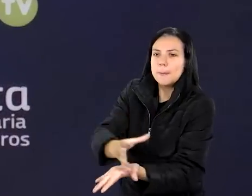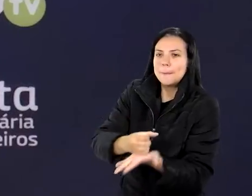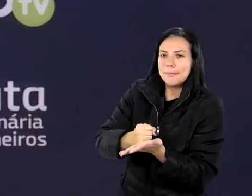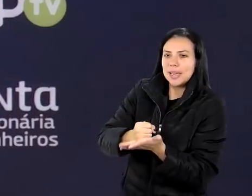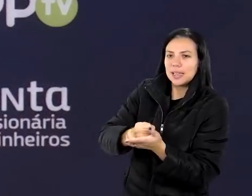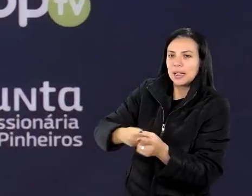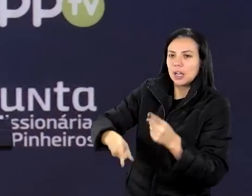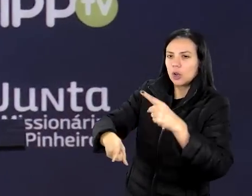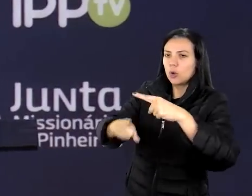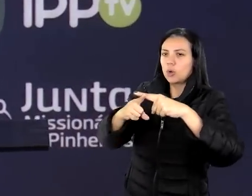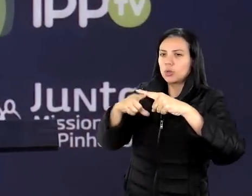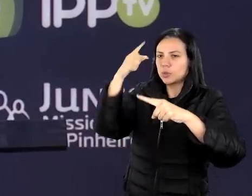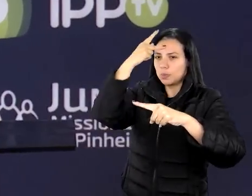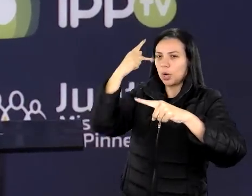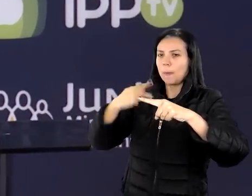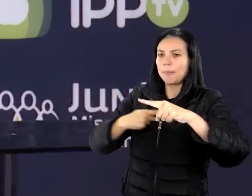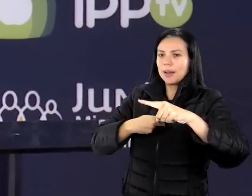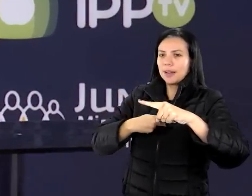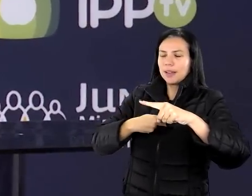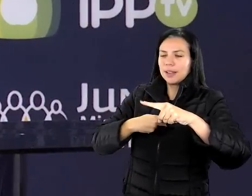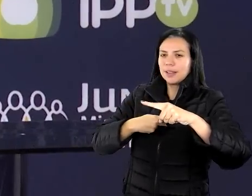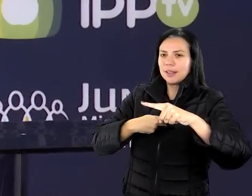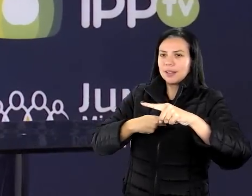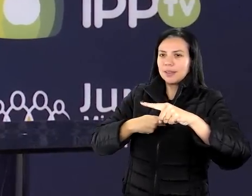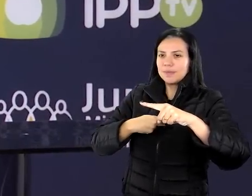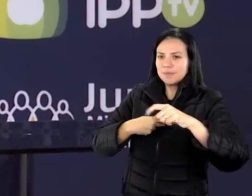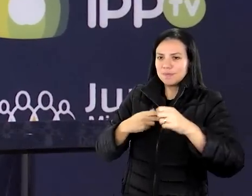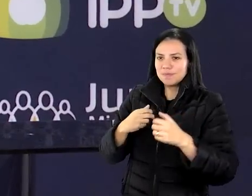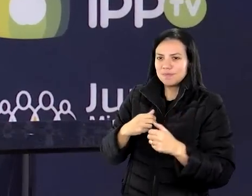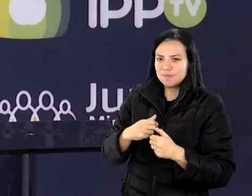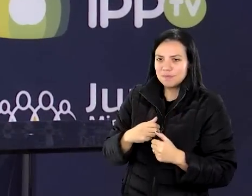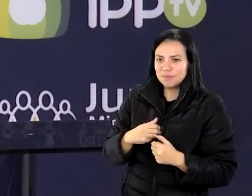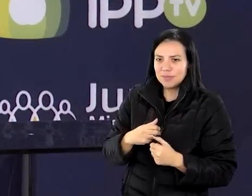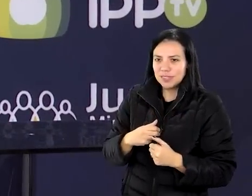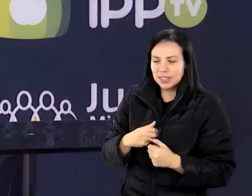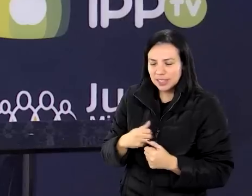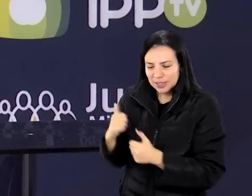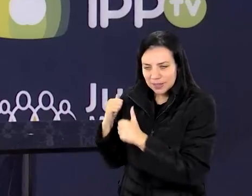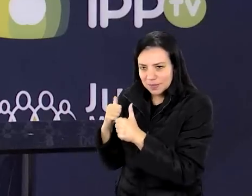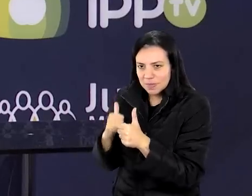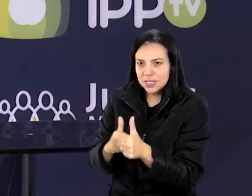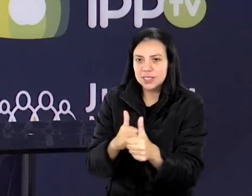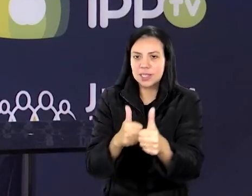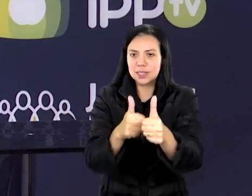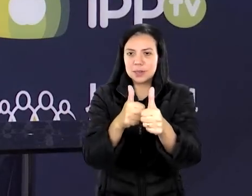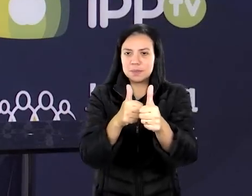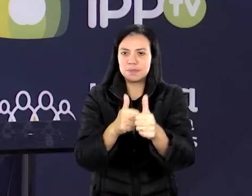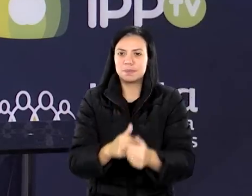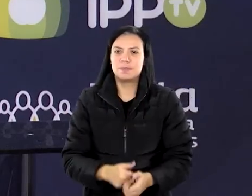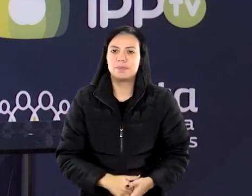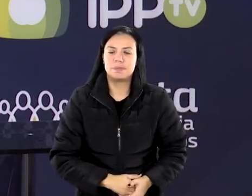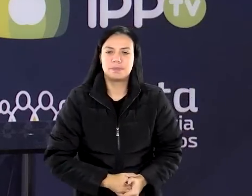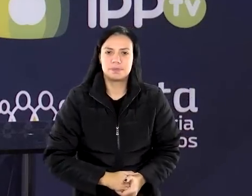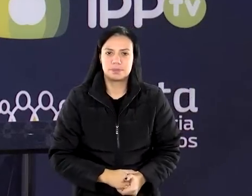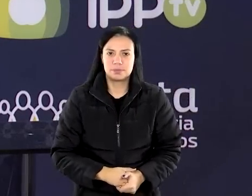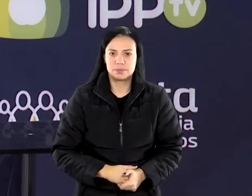Aqui nós temos quatro lições importantes. Como é que eu posso me tornar um discípulo de Jesus? Primeiro,